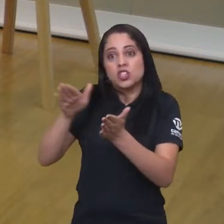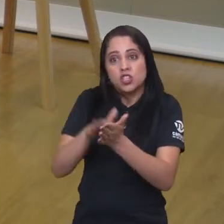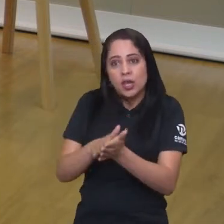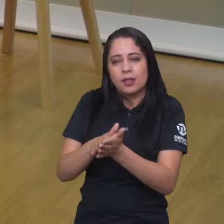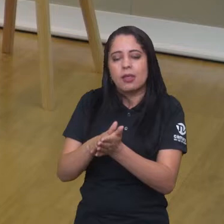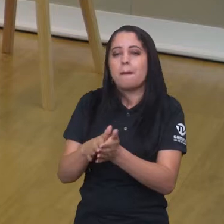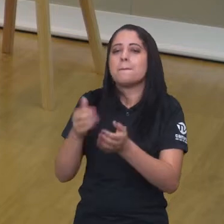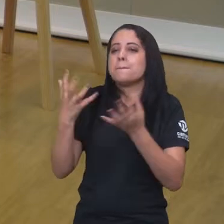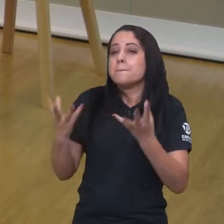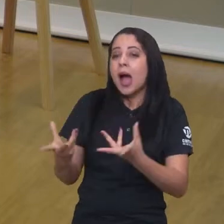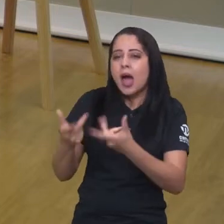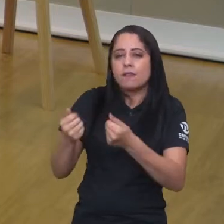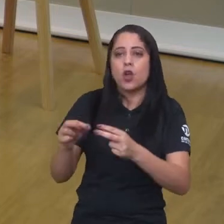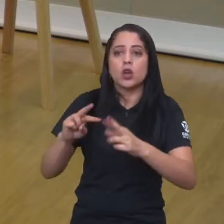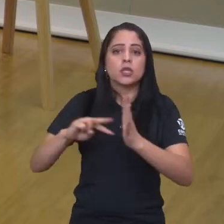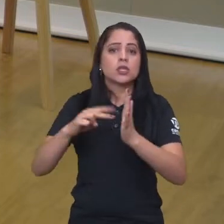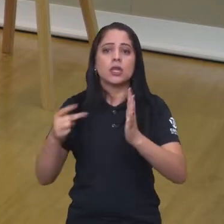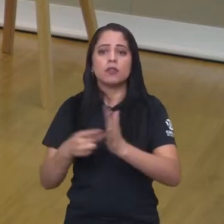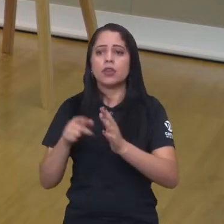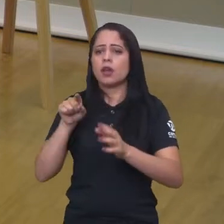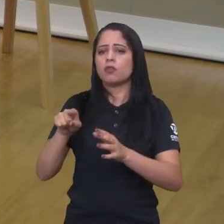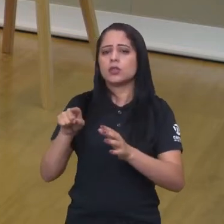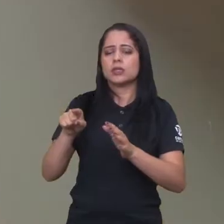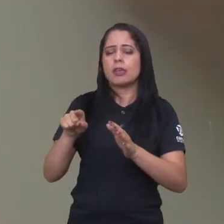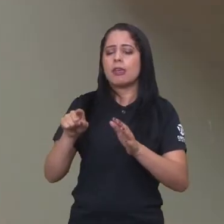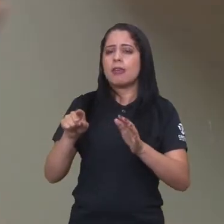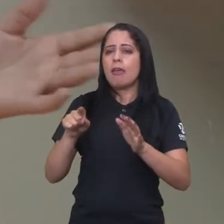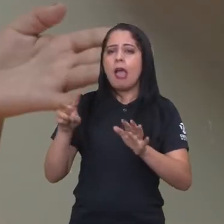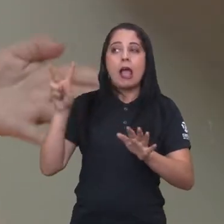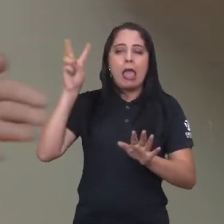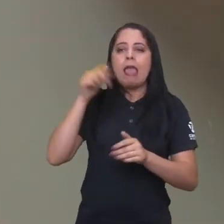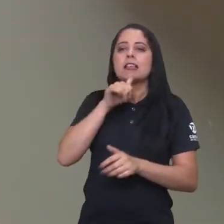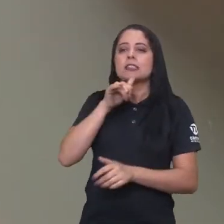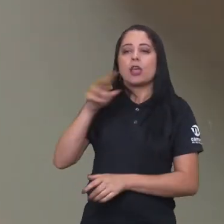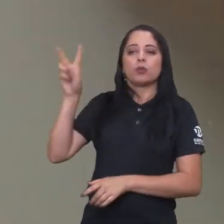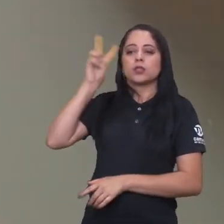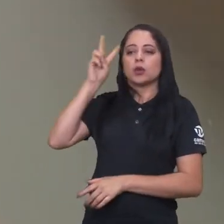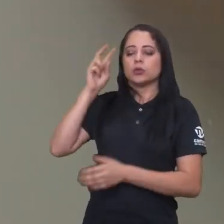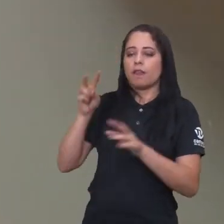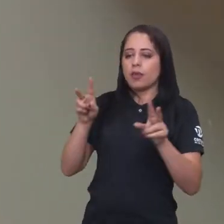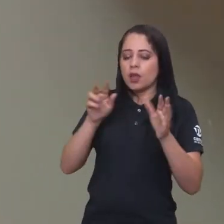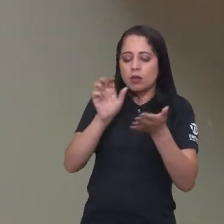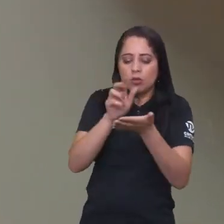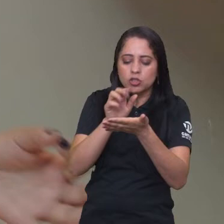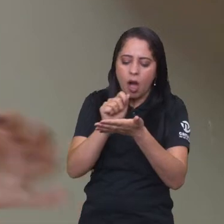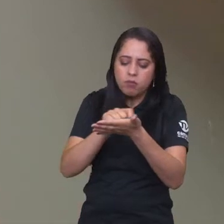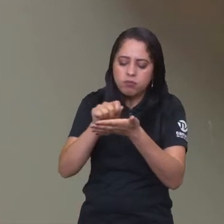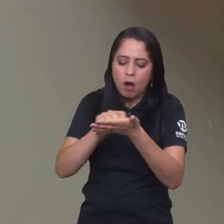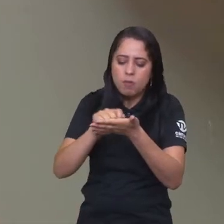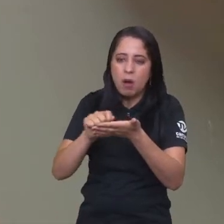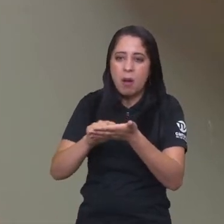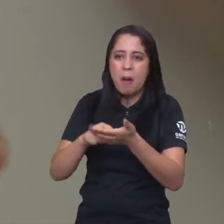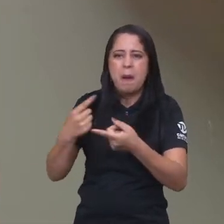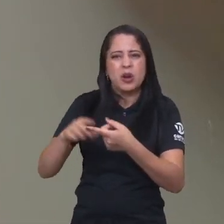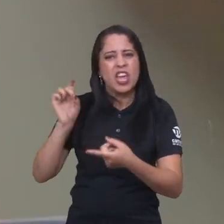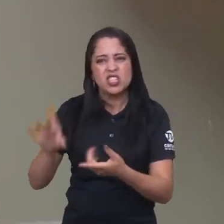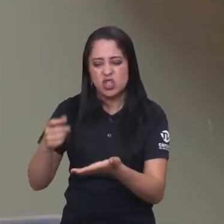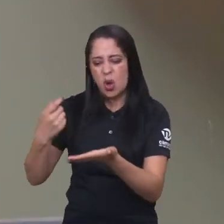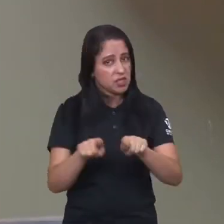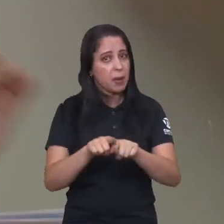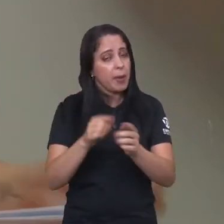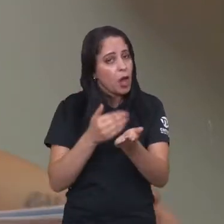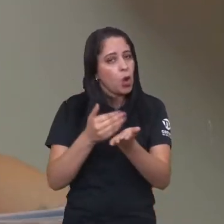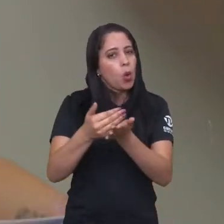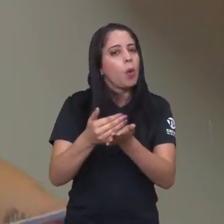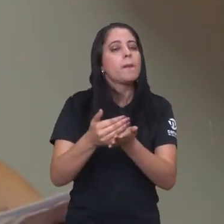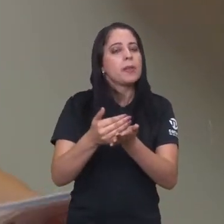trabalha tanto. Mas, Juliana, ótimo, esclarecida aí a tal da agenda da vida extraordinária, que eu tenho certeza que agora todo mundo vai começar a separar um tempo